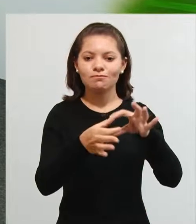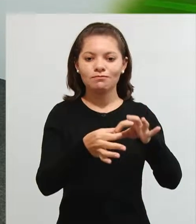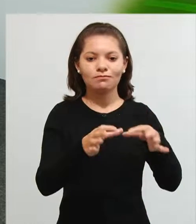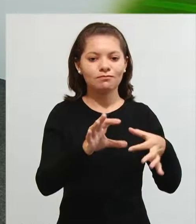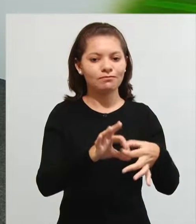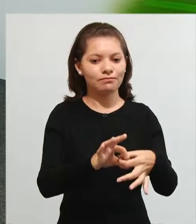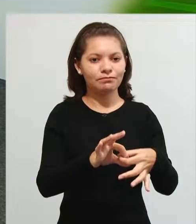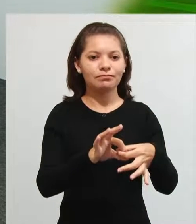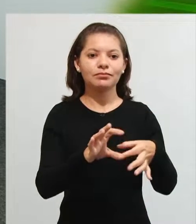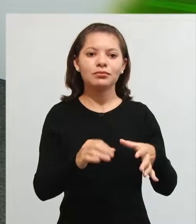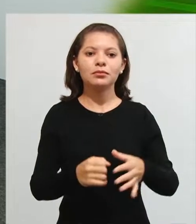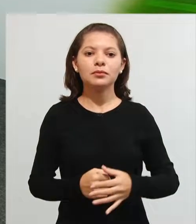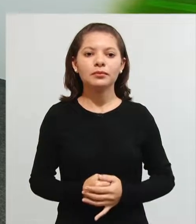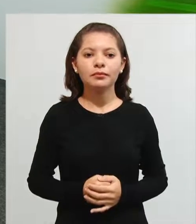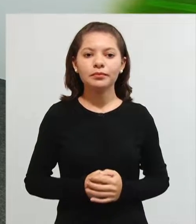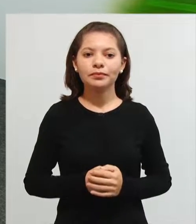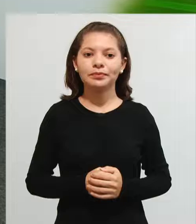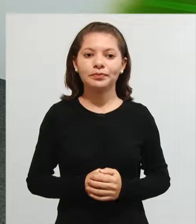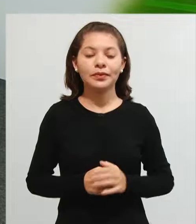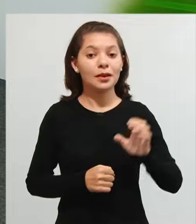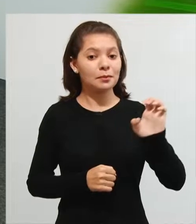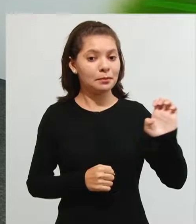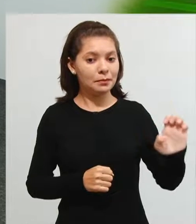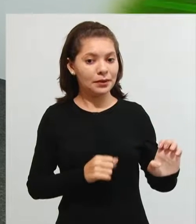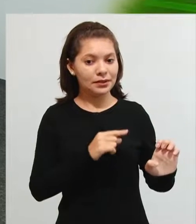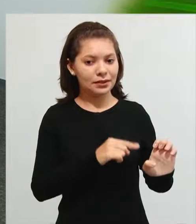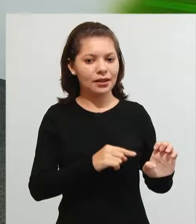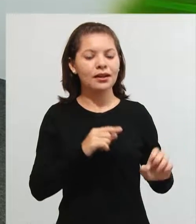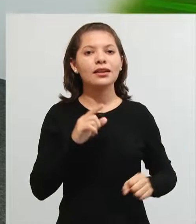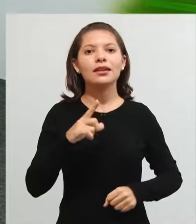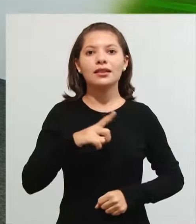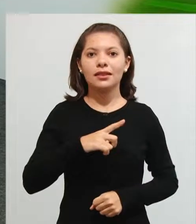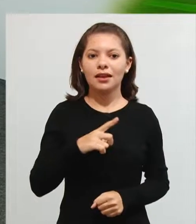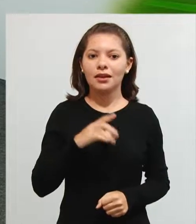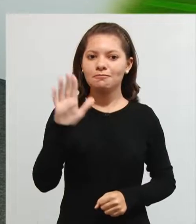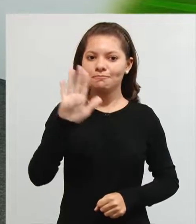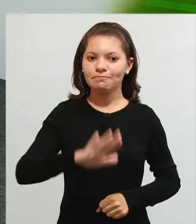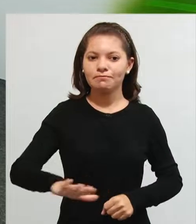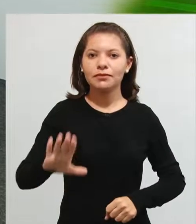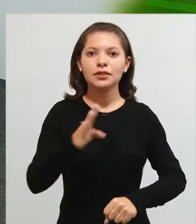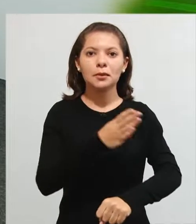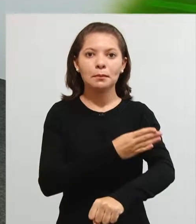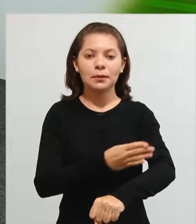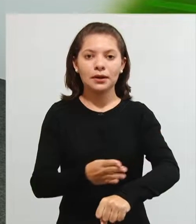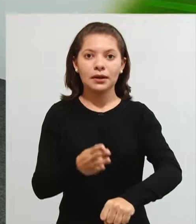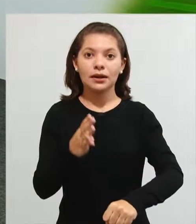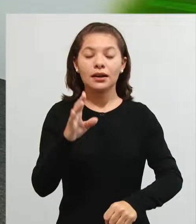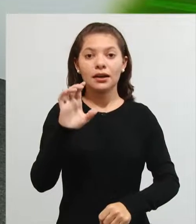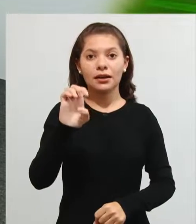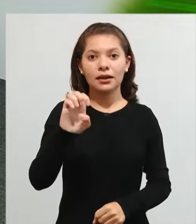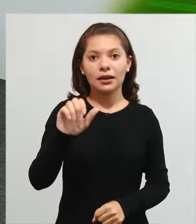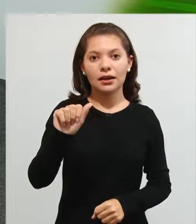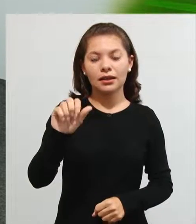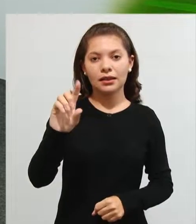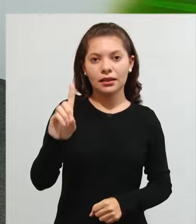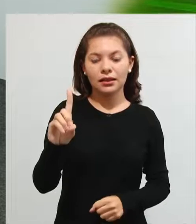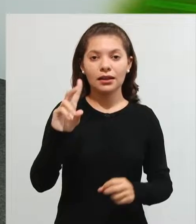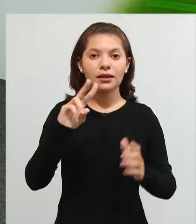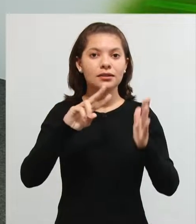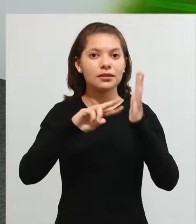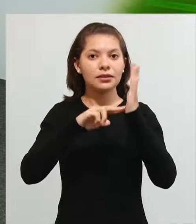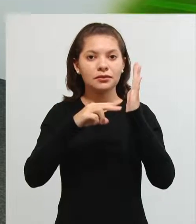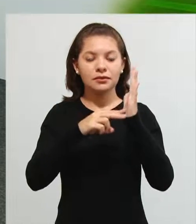por traços e pontos. À minha esquerda temos também uma parede branca com as iniciais EAD, que